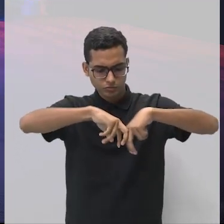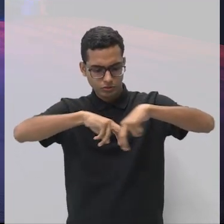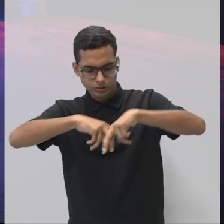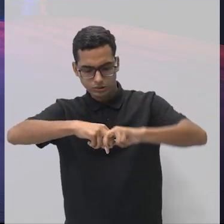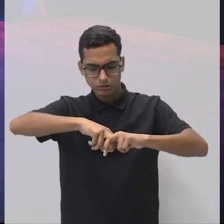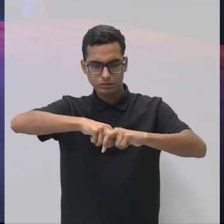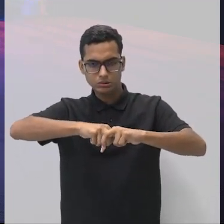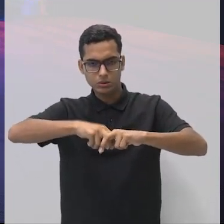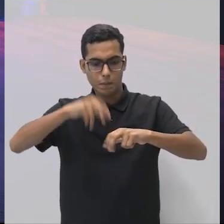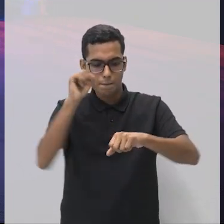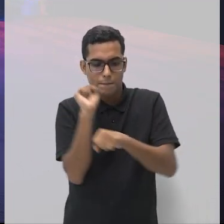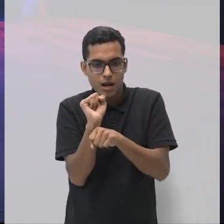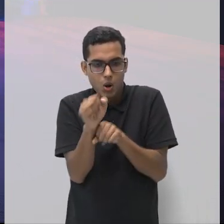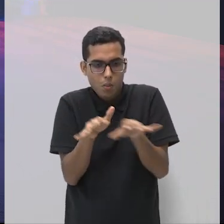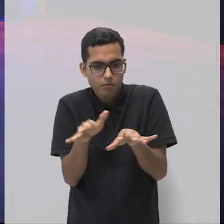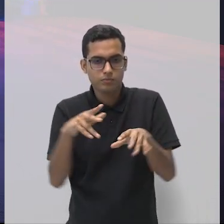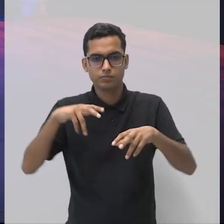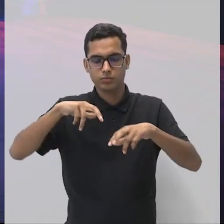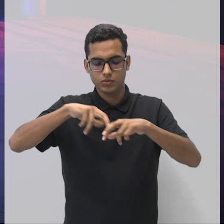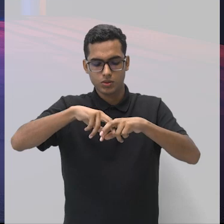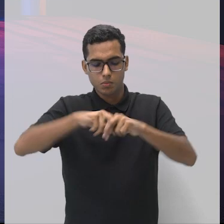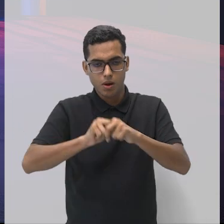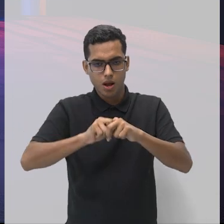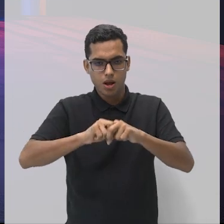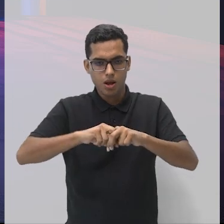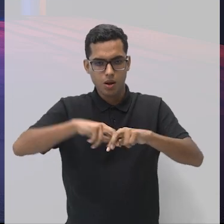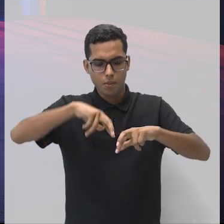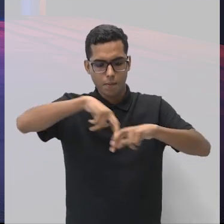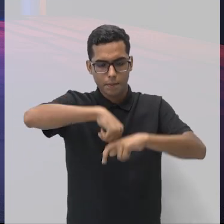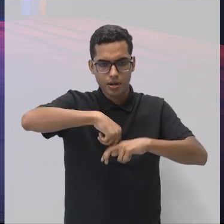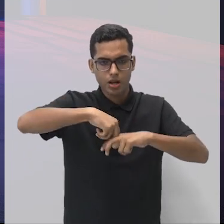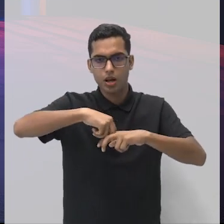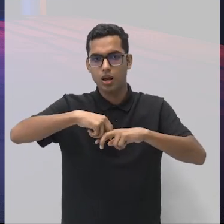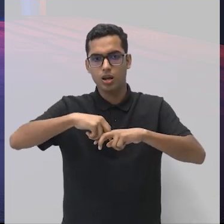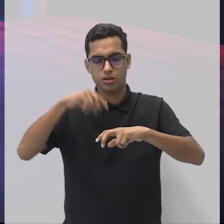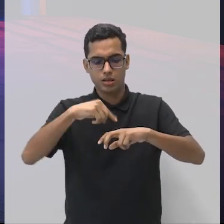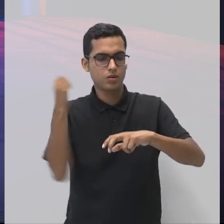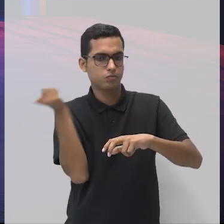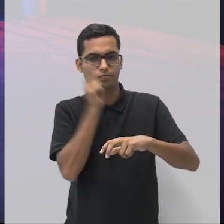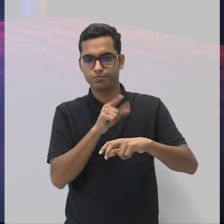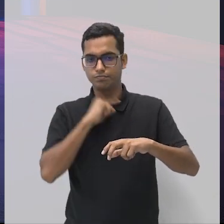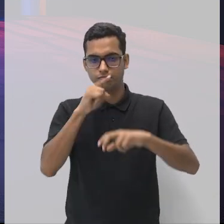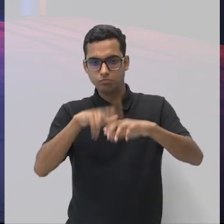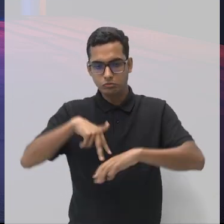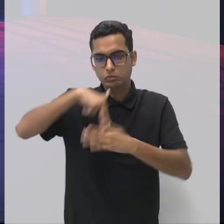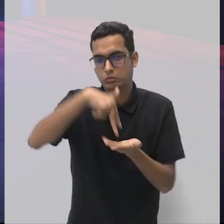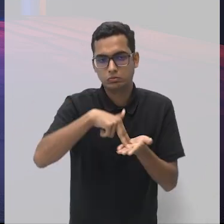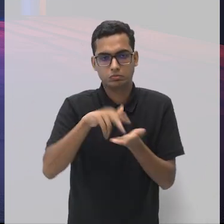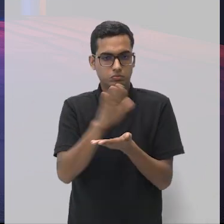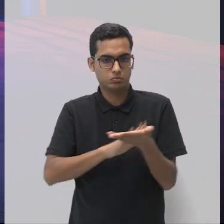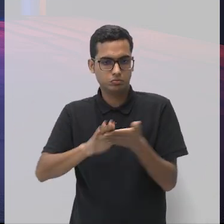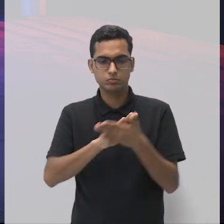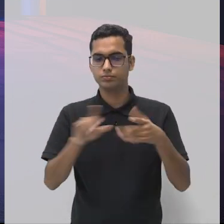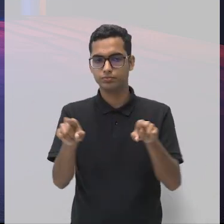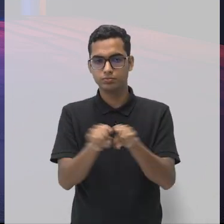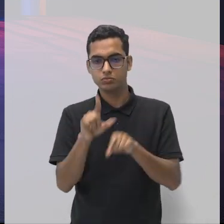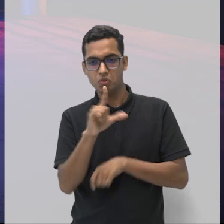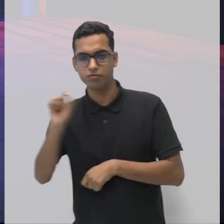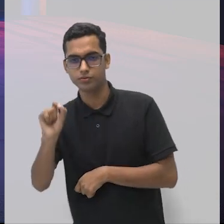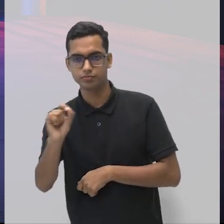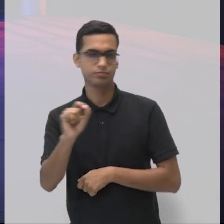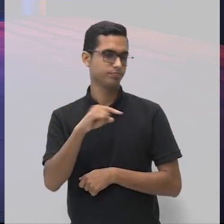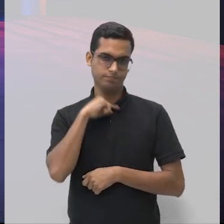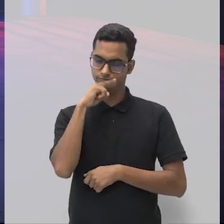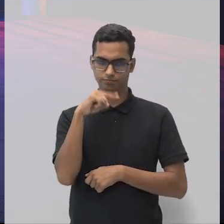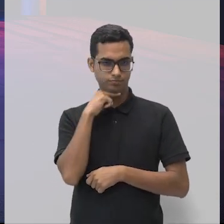imobilizar o oponente, prendendo-o de maneira que ele não consiga se levantar ou escapar. E